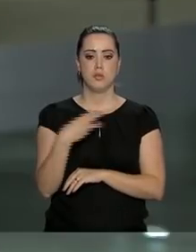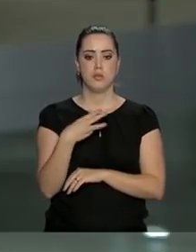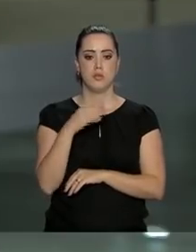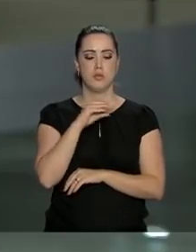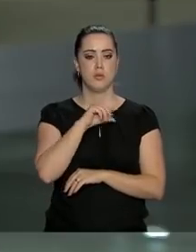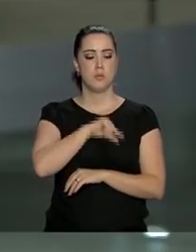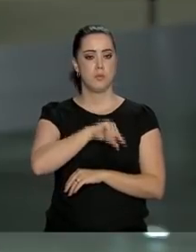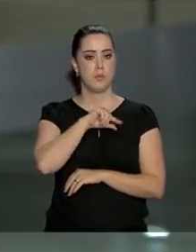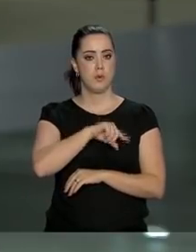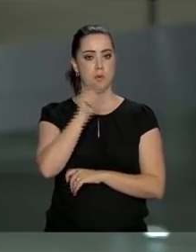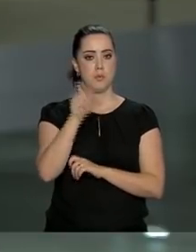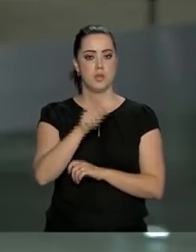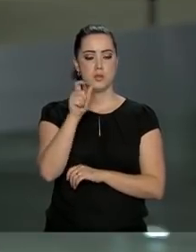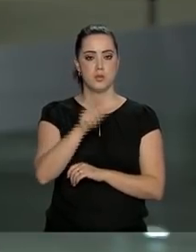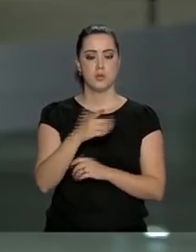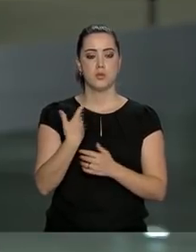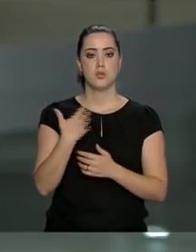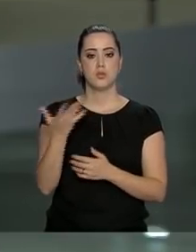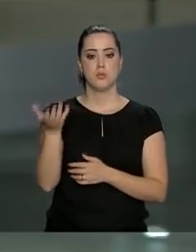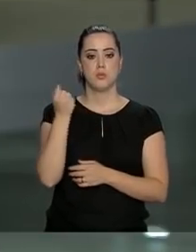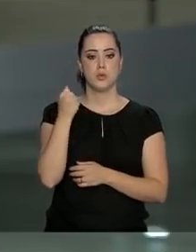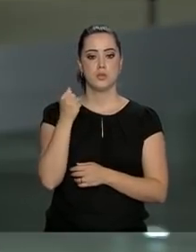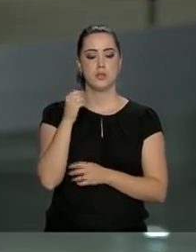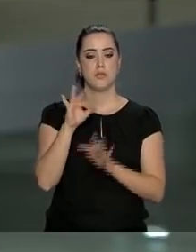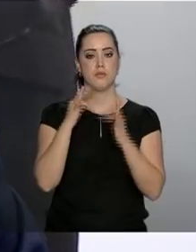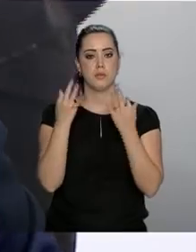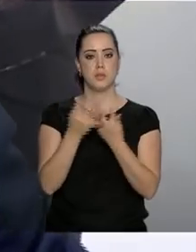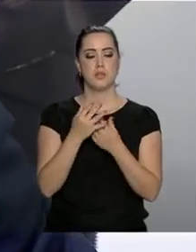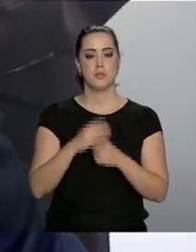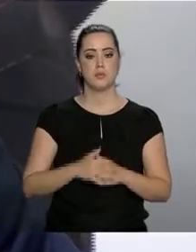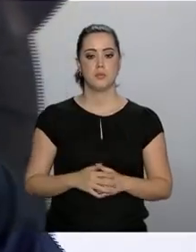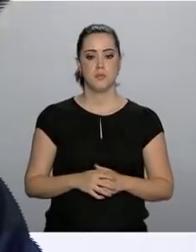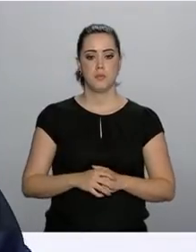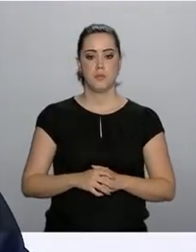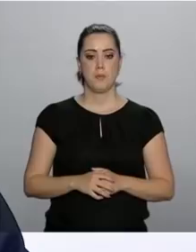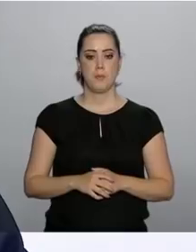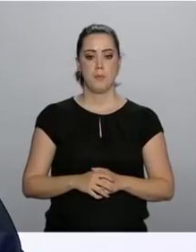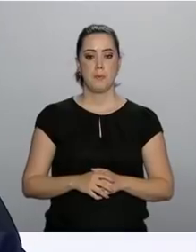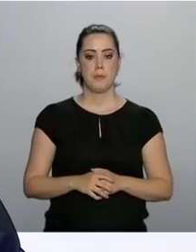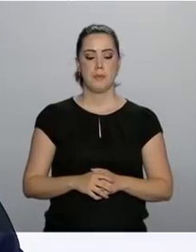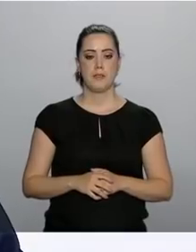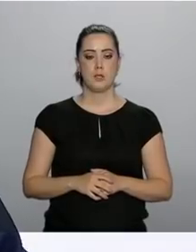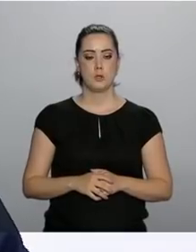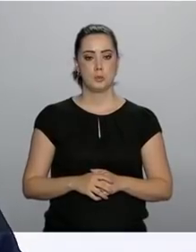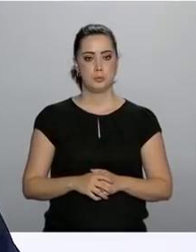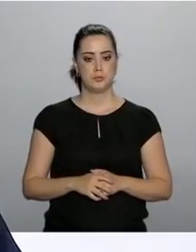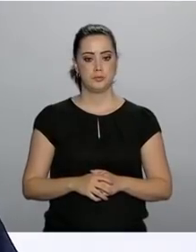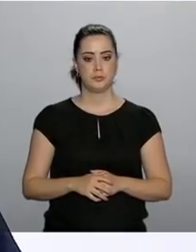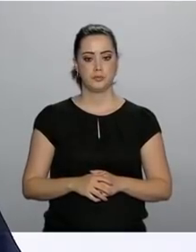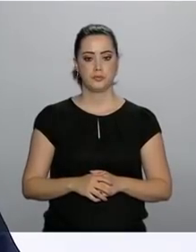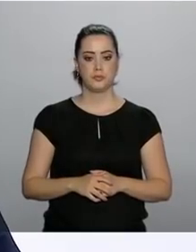13º salário para quem recebe o Bolsa Família. No Ministério,